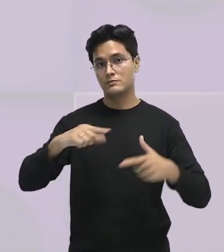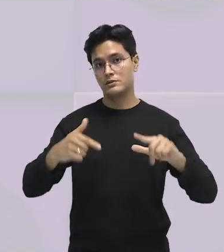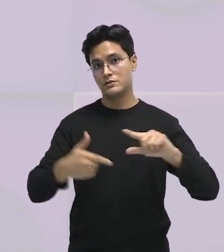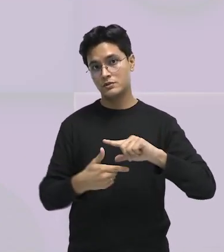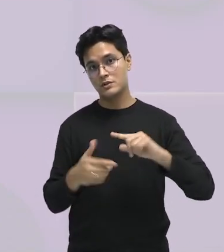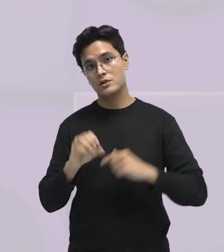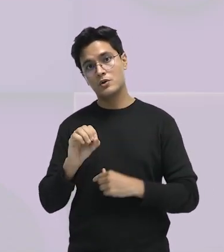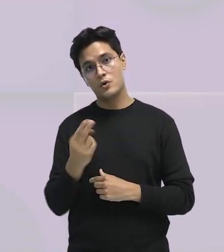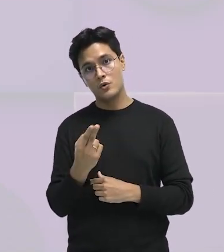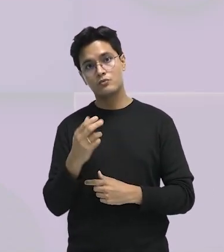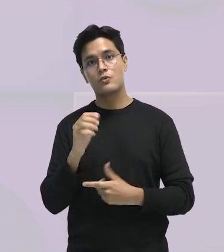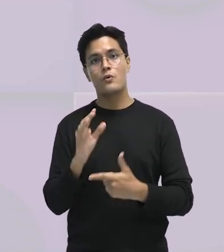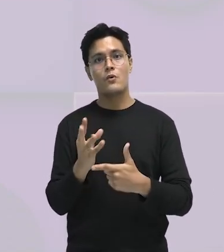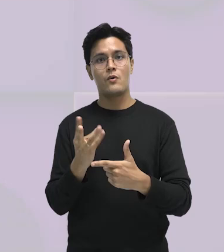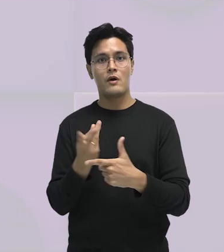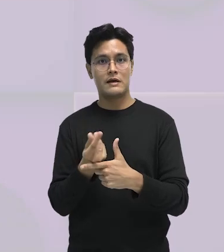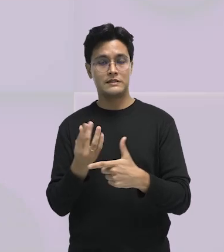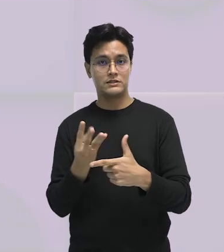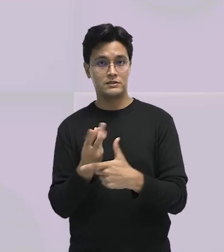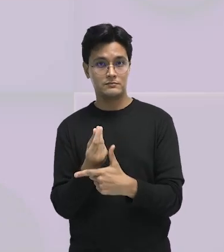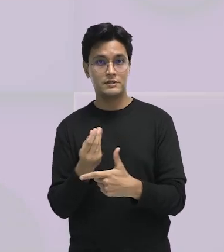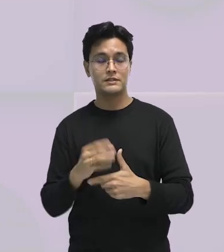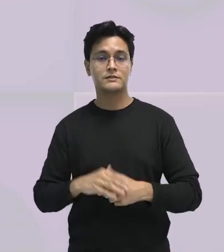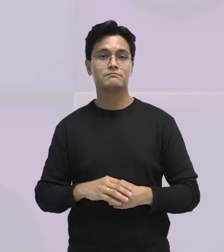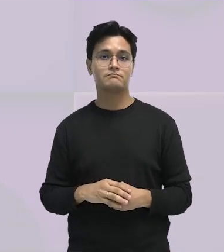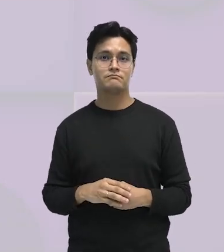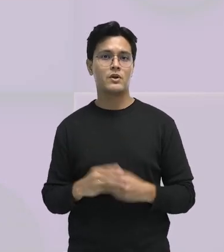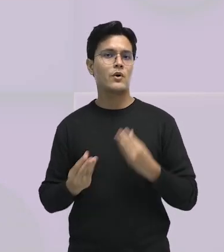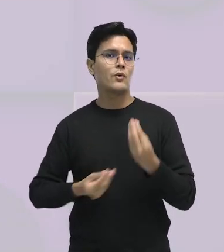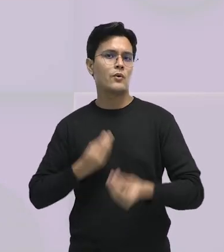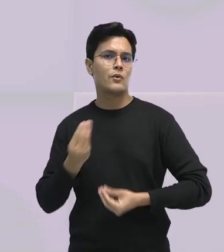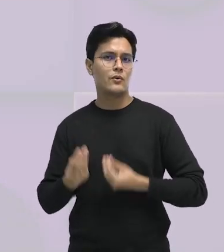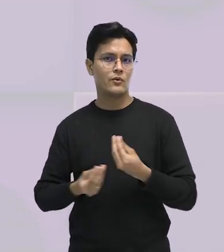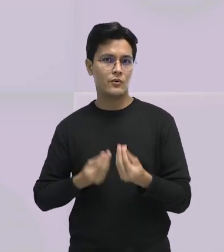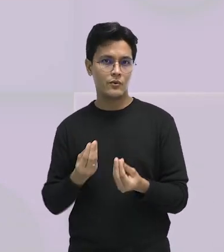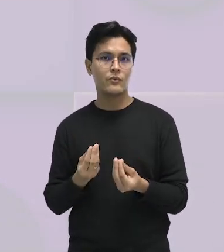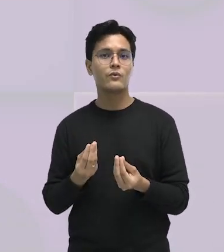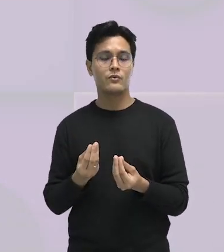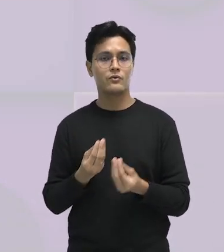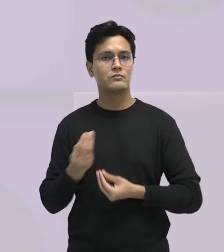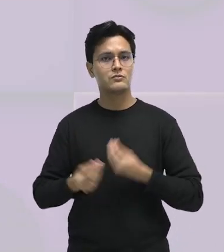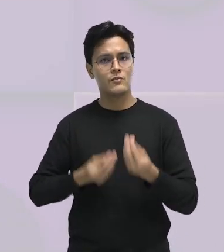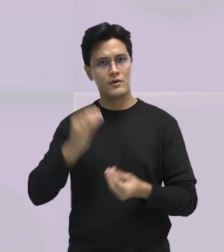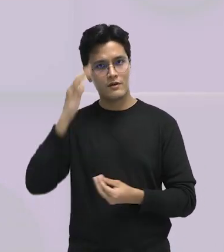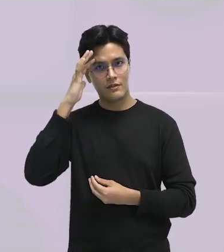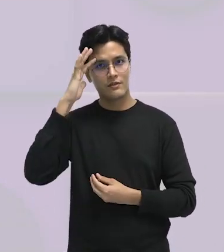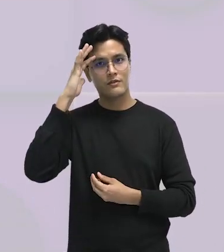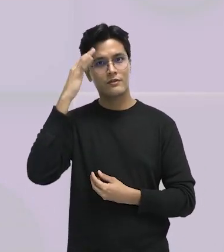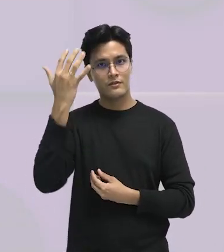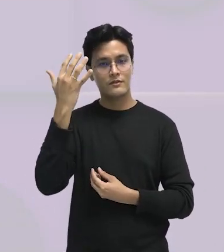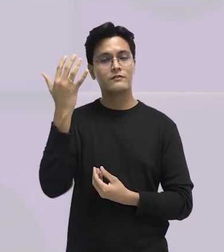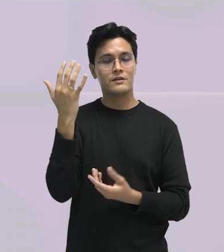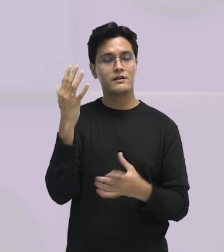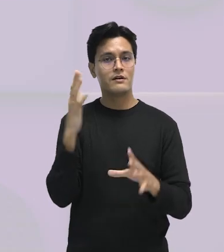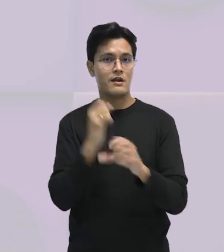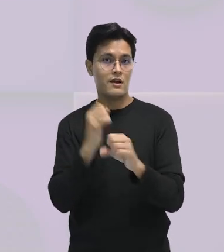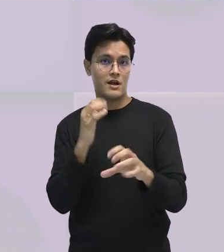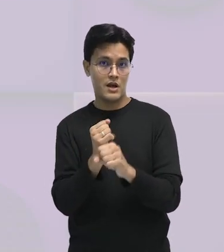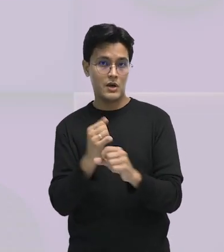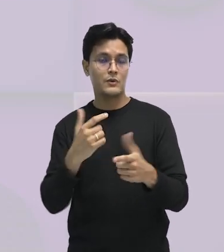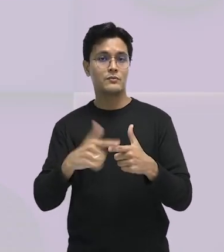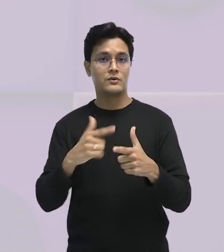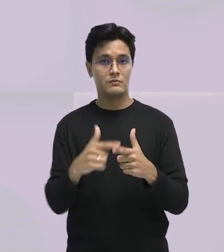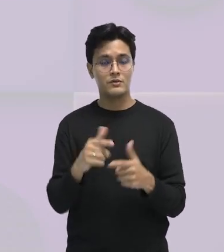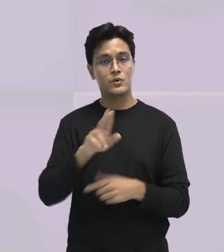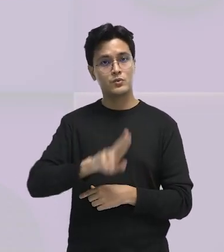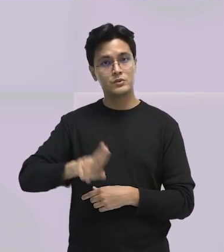o cálculo aritmético, tá? Para a gente ver como que a gente consegue resolver esses problemas com